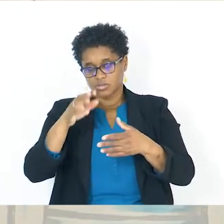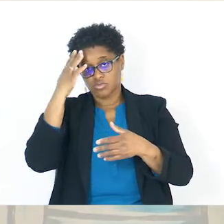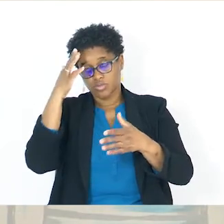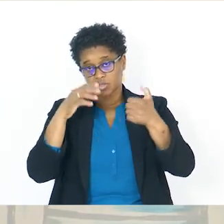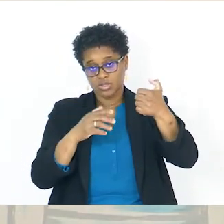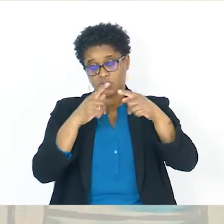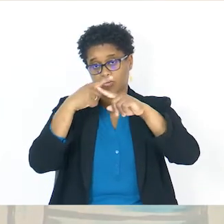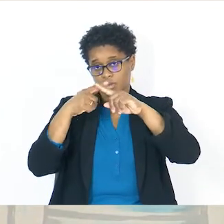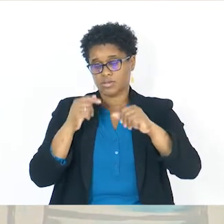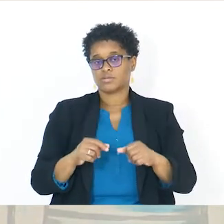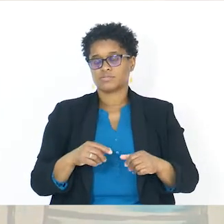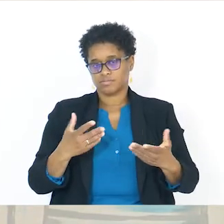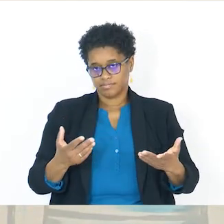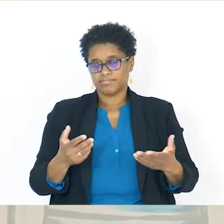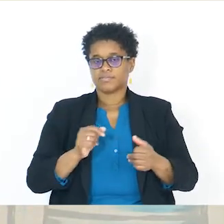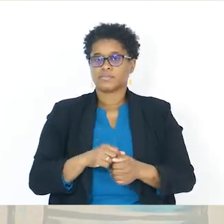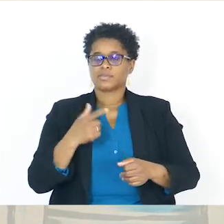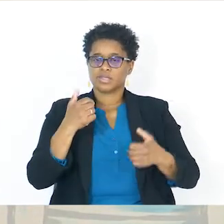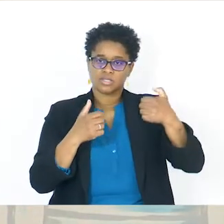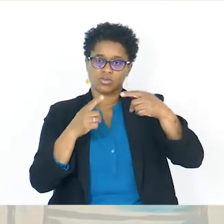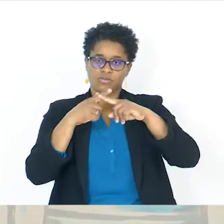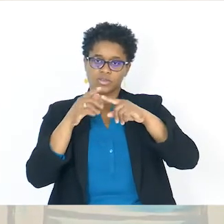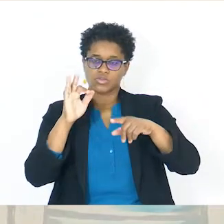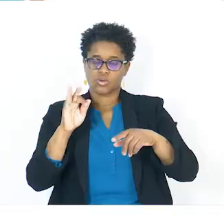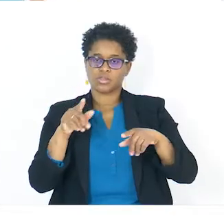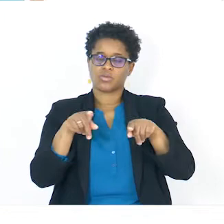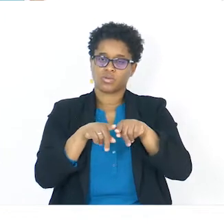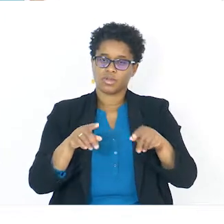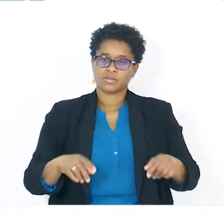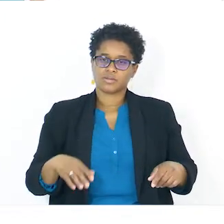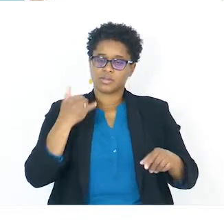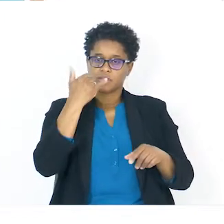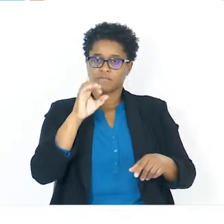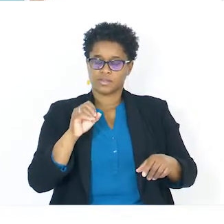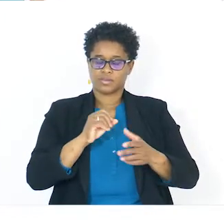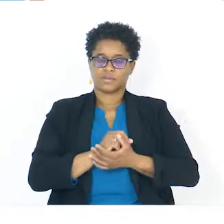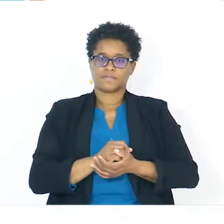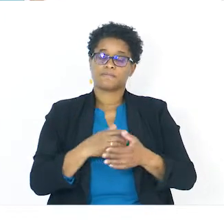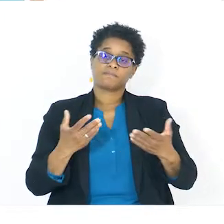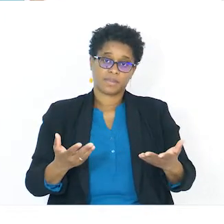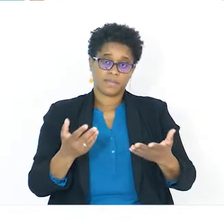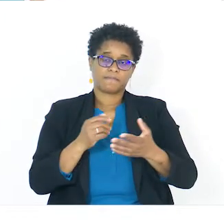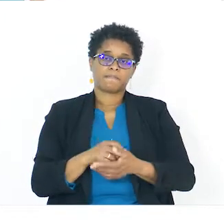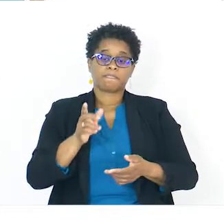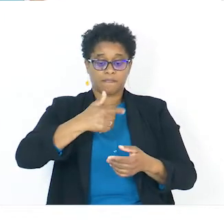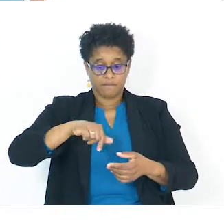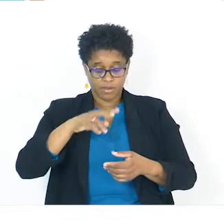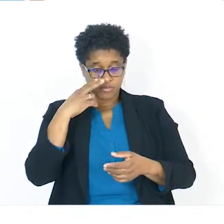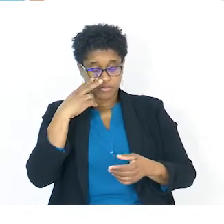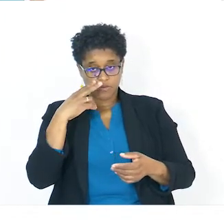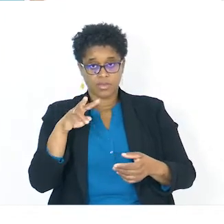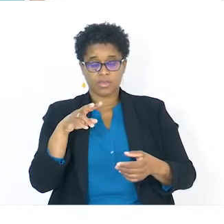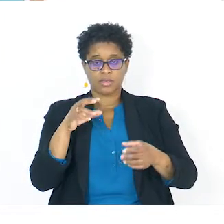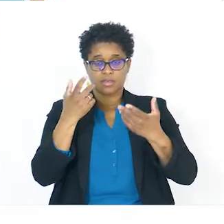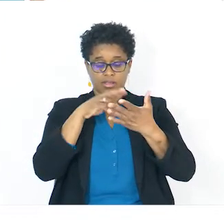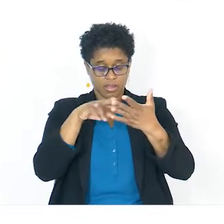5 vezes, certo? Então, 5 vezes 4 é igual a 20. Bem, vamos